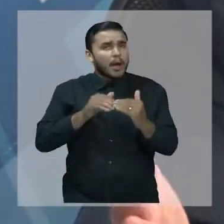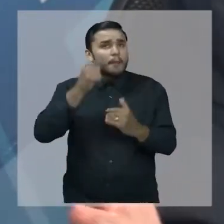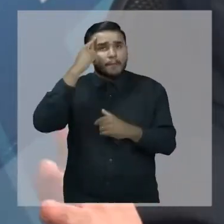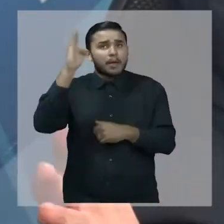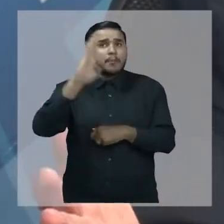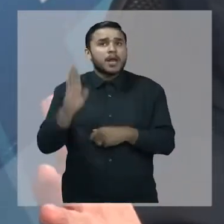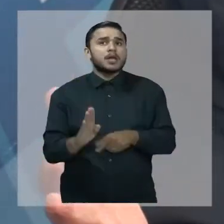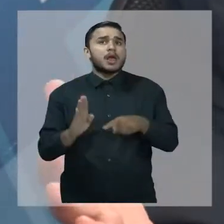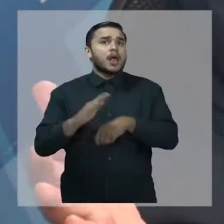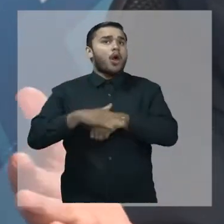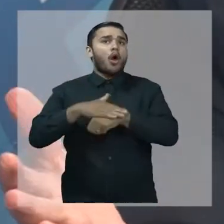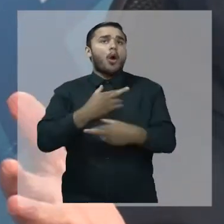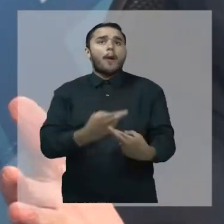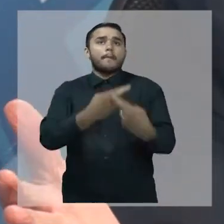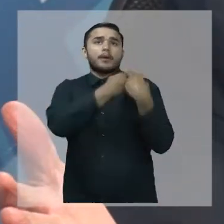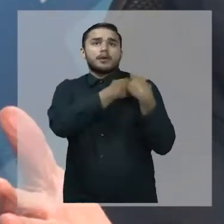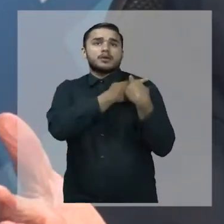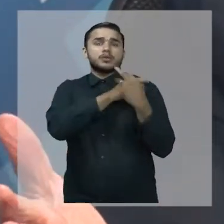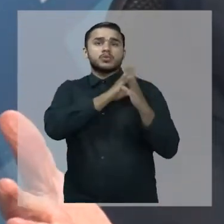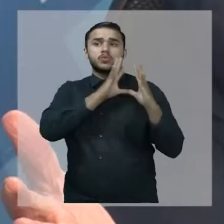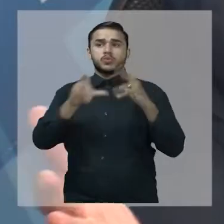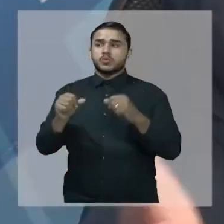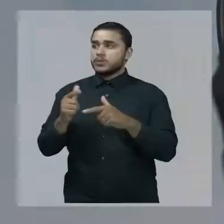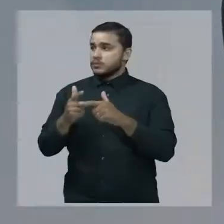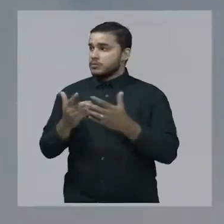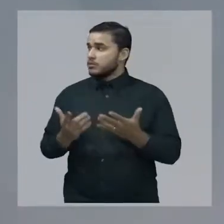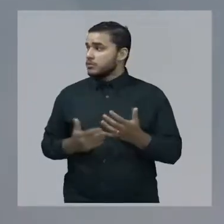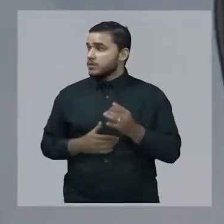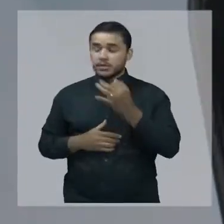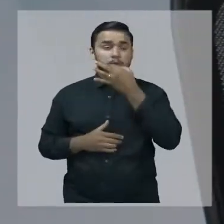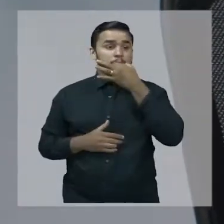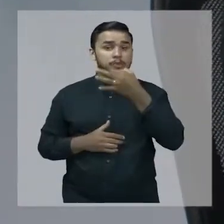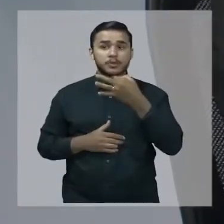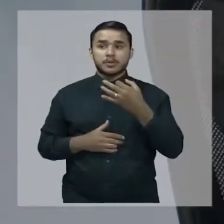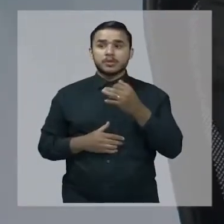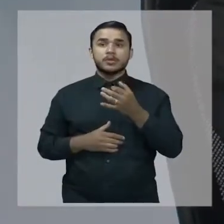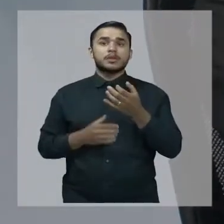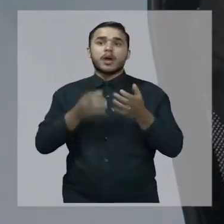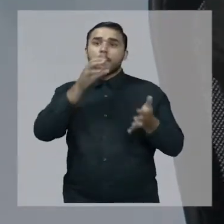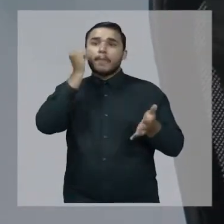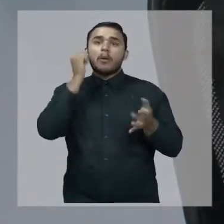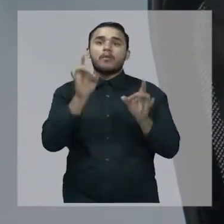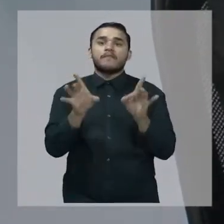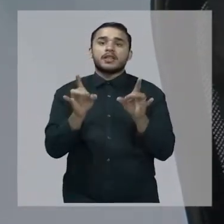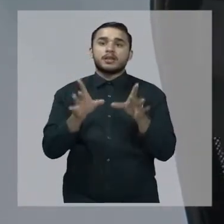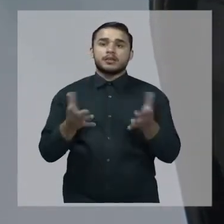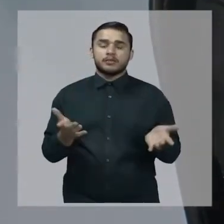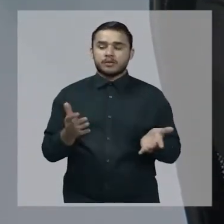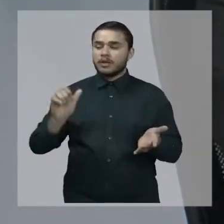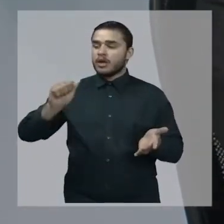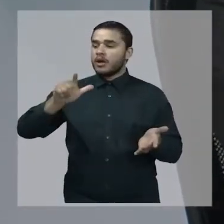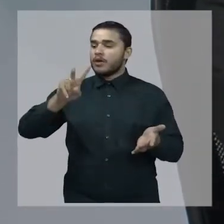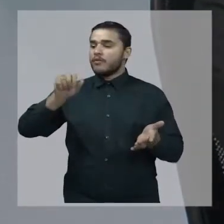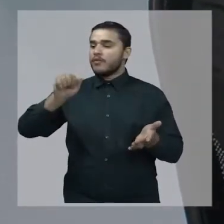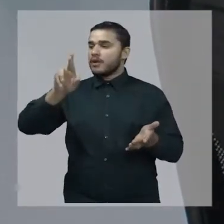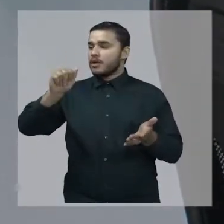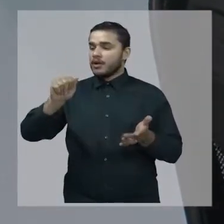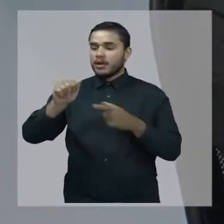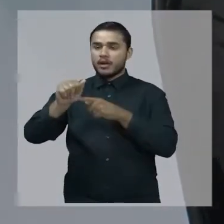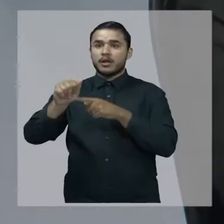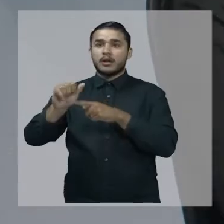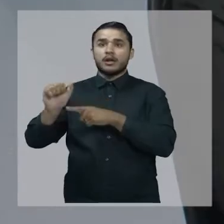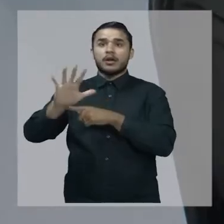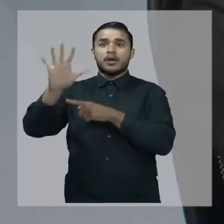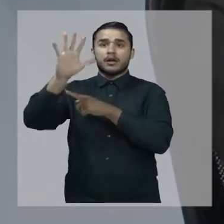espera que o Estado resolva o nosso problema. O Estado é o problema. O professor Martoni, a pessoa abre uma padaria, o professor Martoni quer que ele vai pagar o alvará.